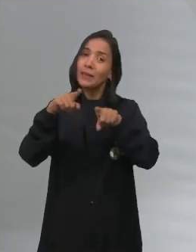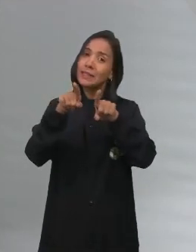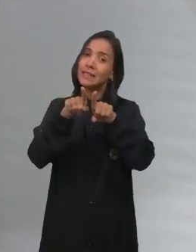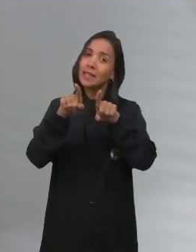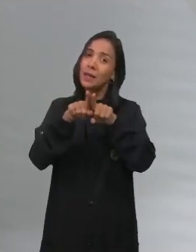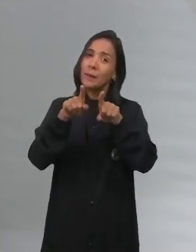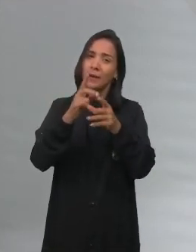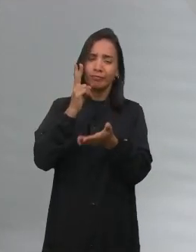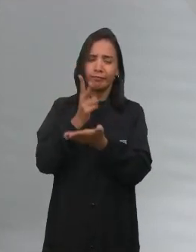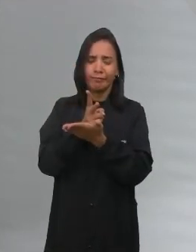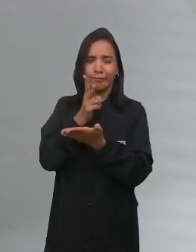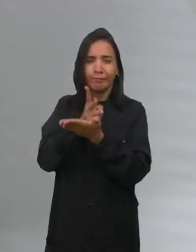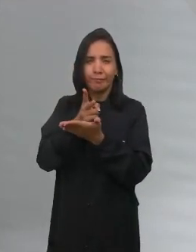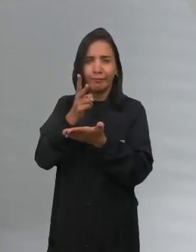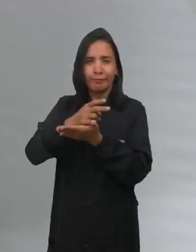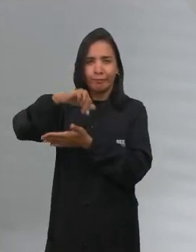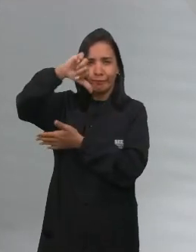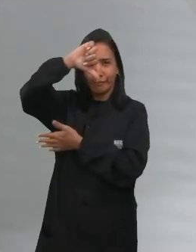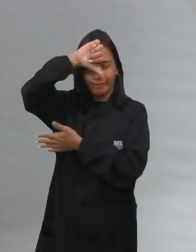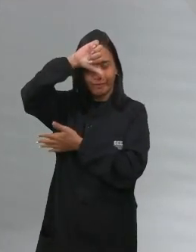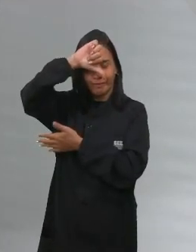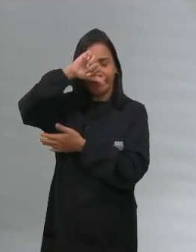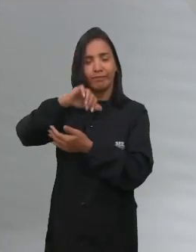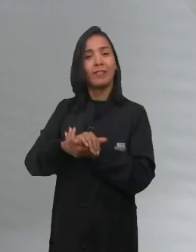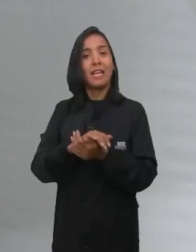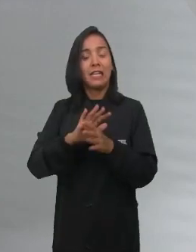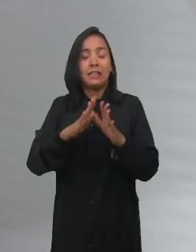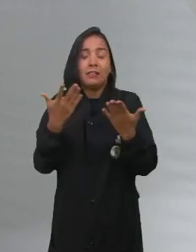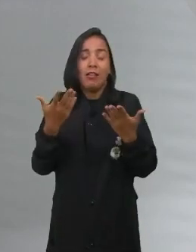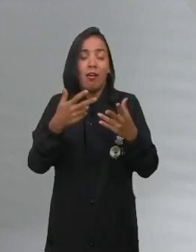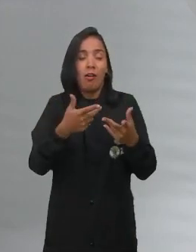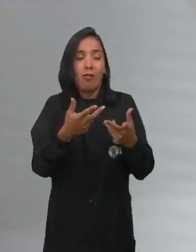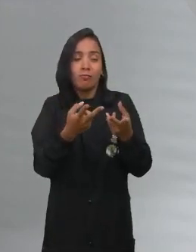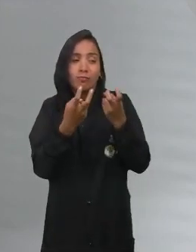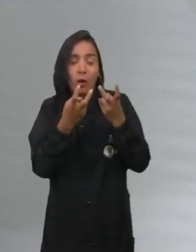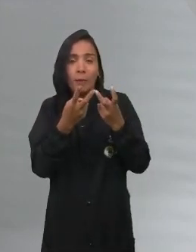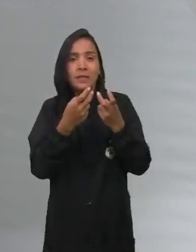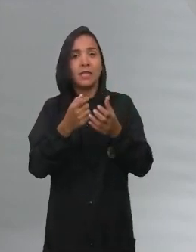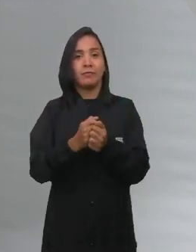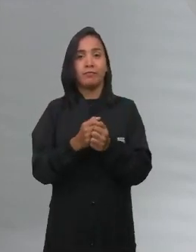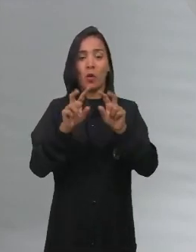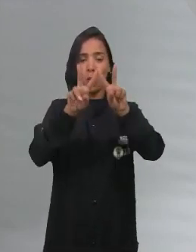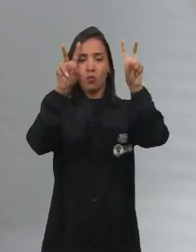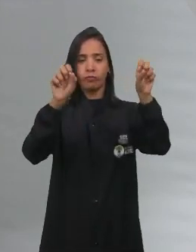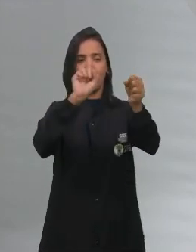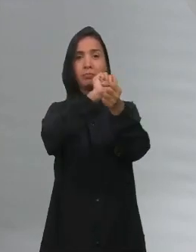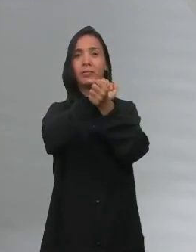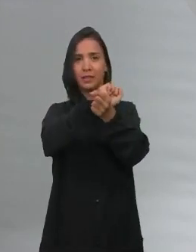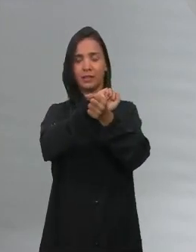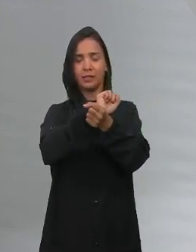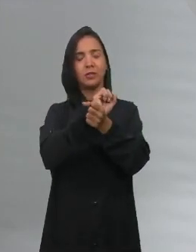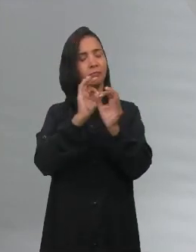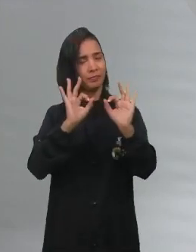perpetuando alguns traços. Então, observa que a nossa temática aqui é a escravidão.